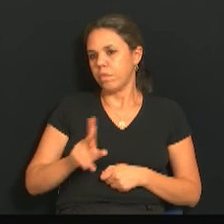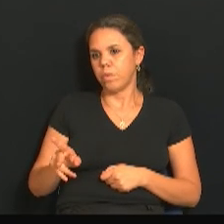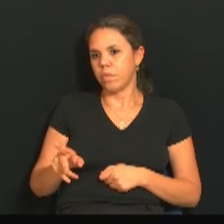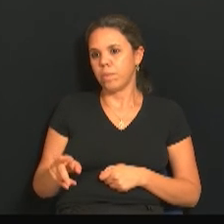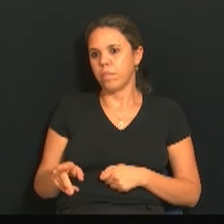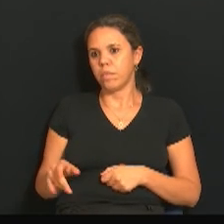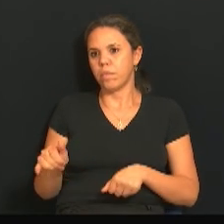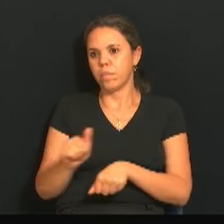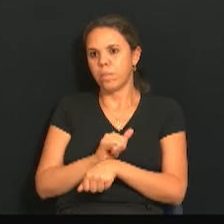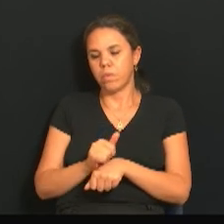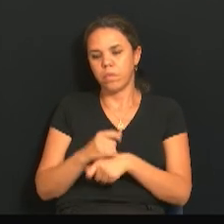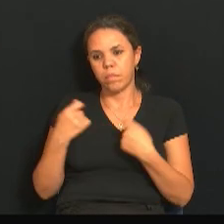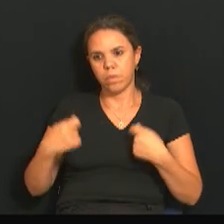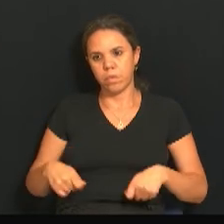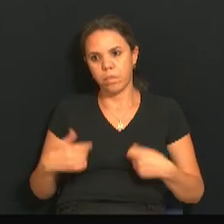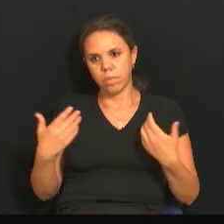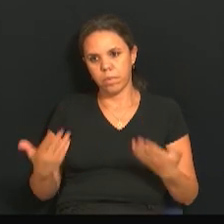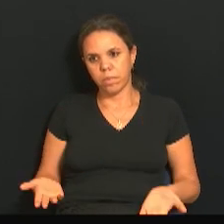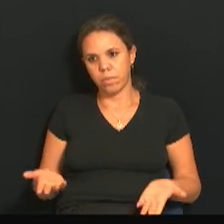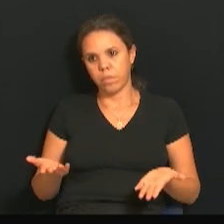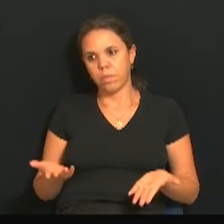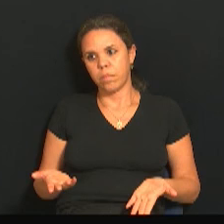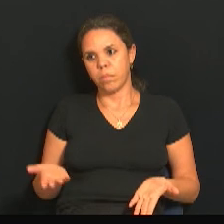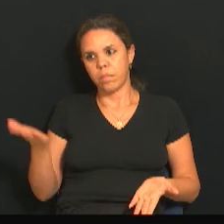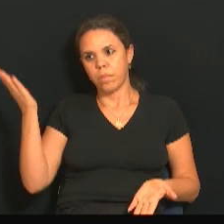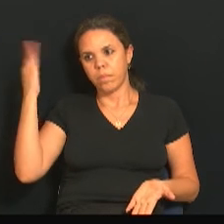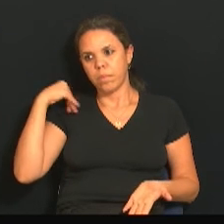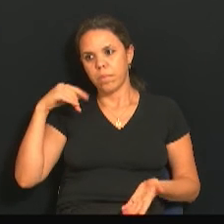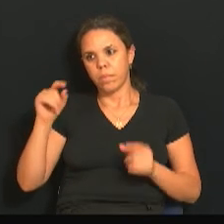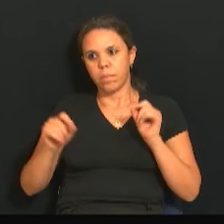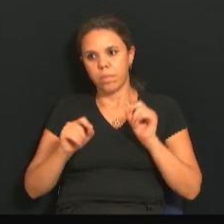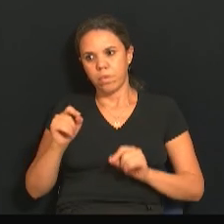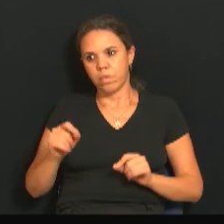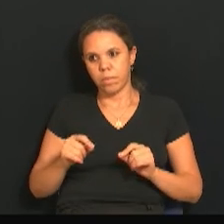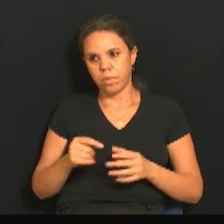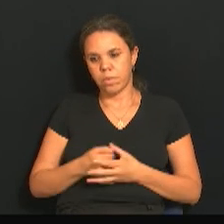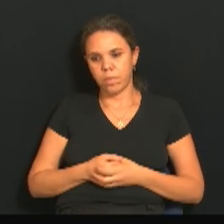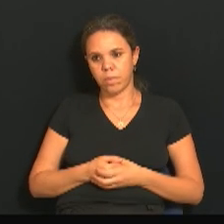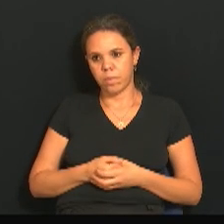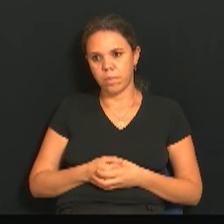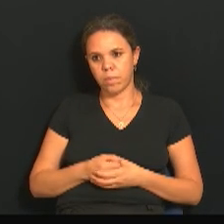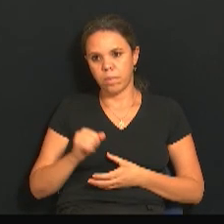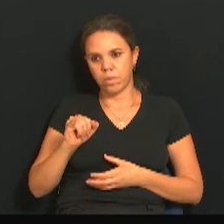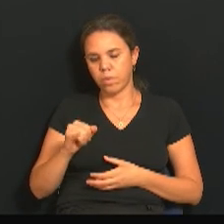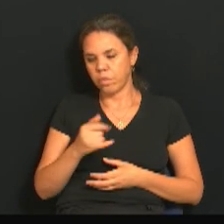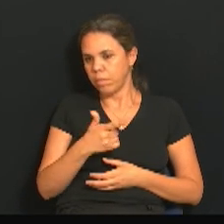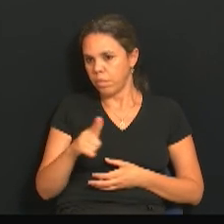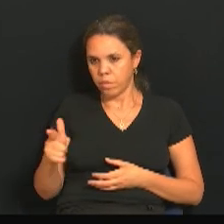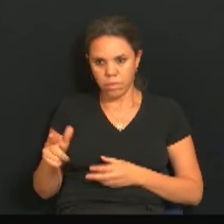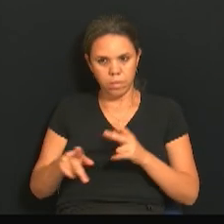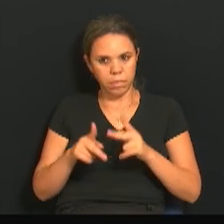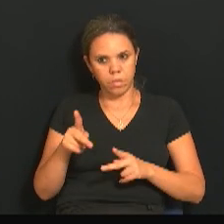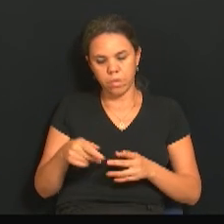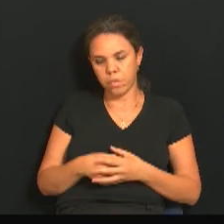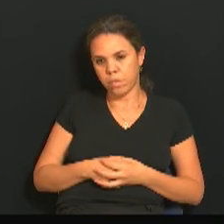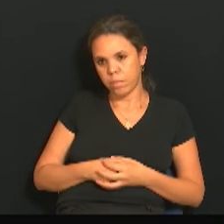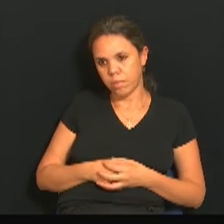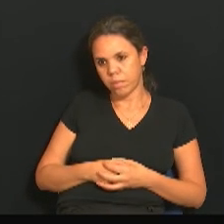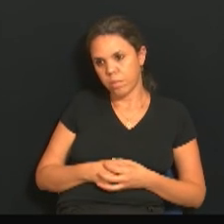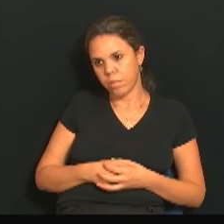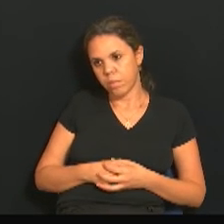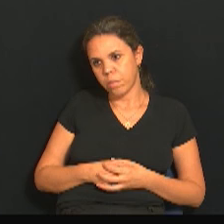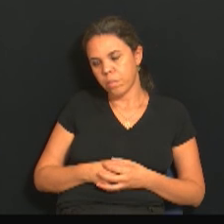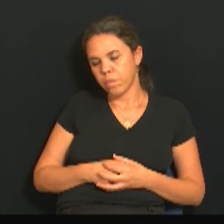sim uma necessidade, a gente sabe que se a gente não tiver as pessoas,